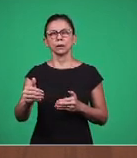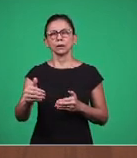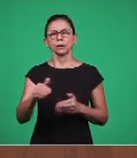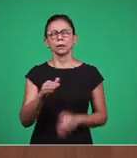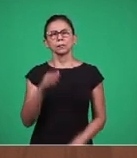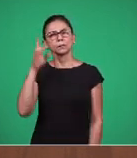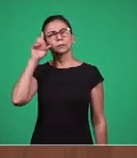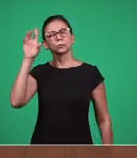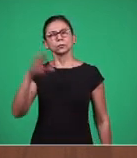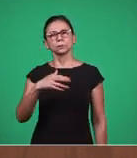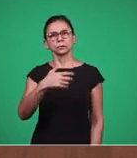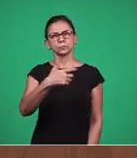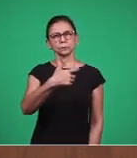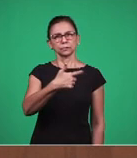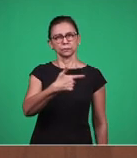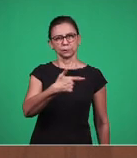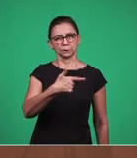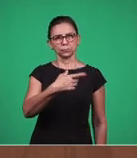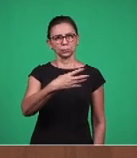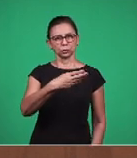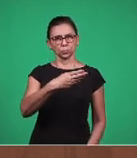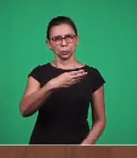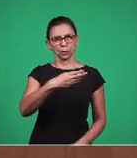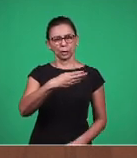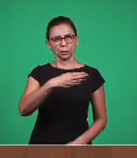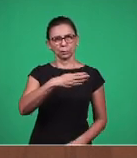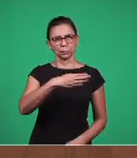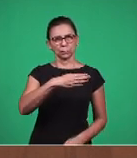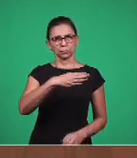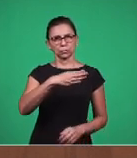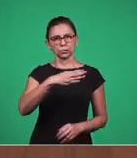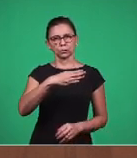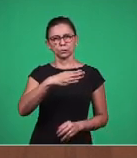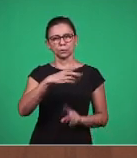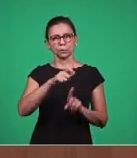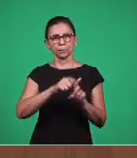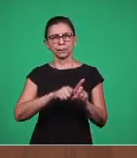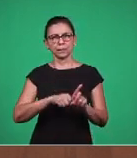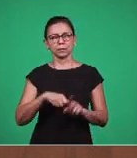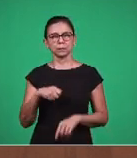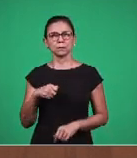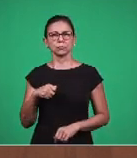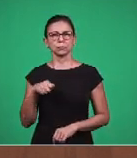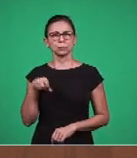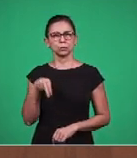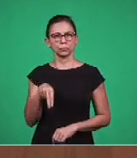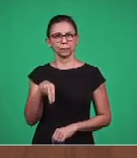24 de novembro, quando daremos um grito,